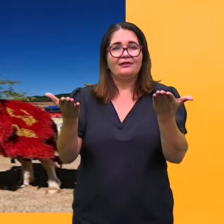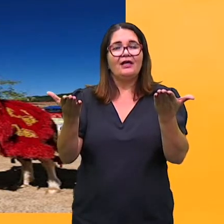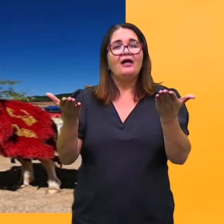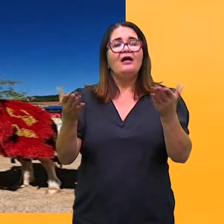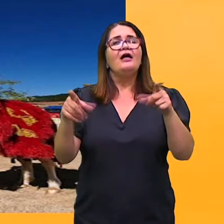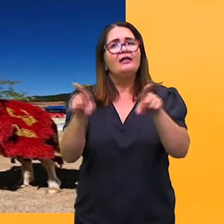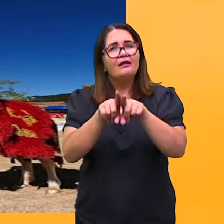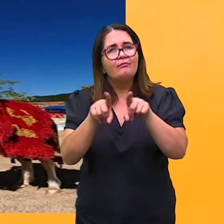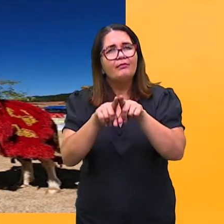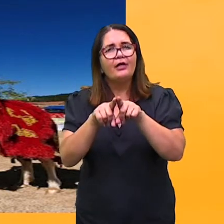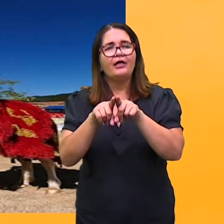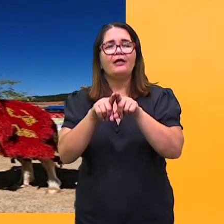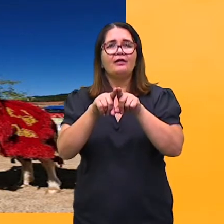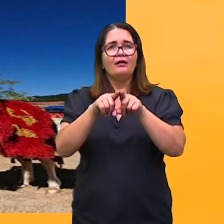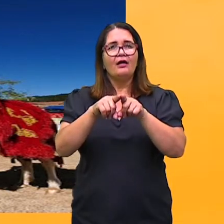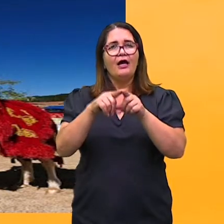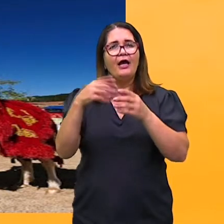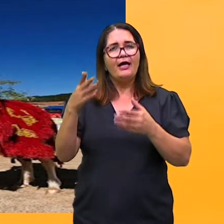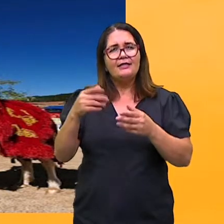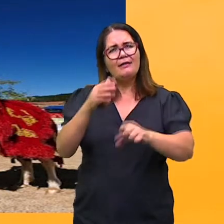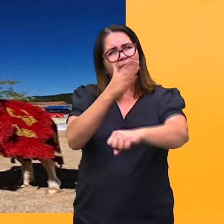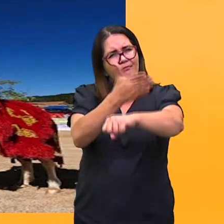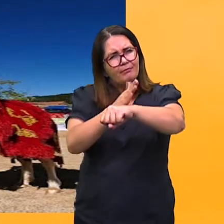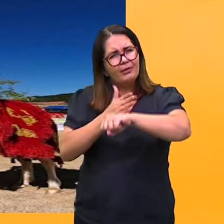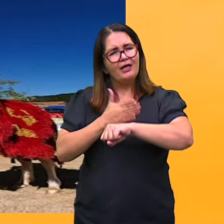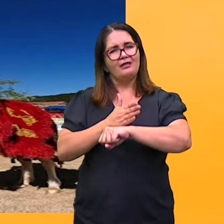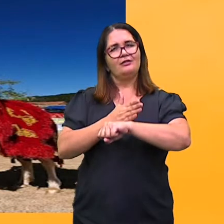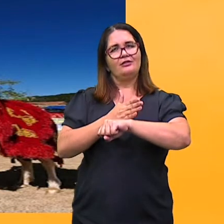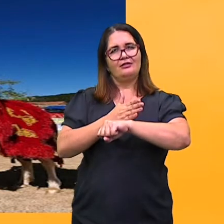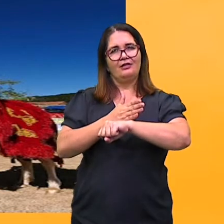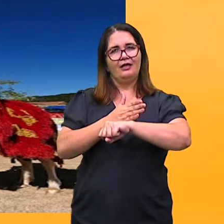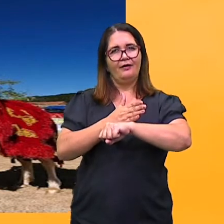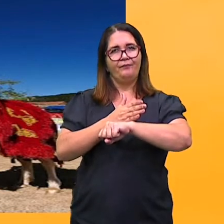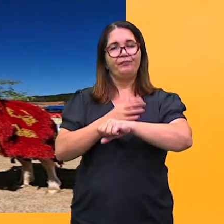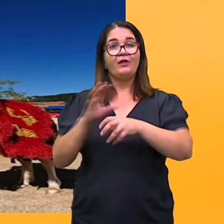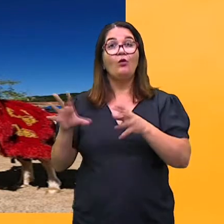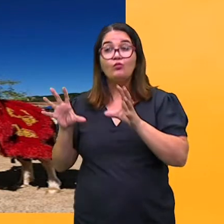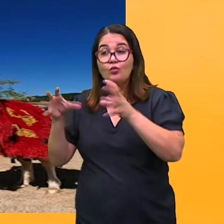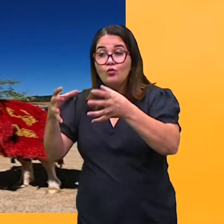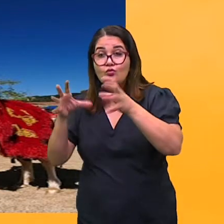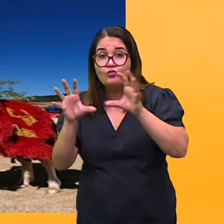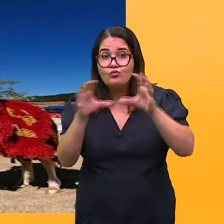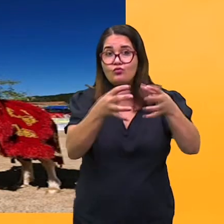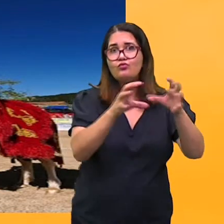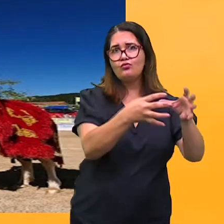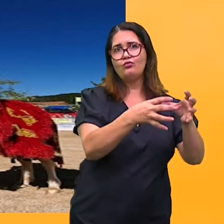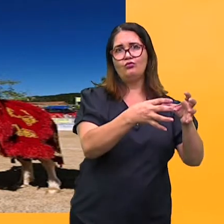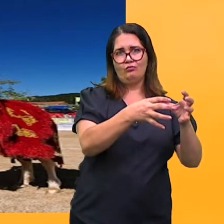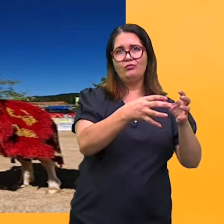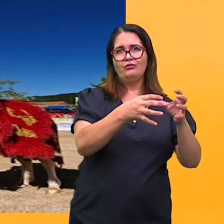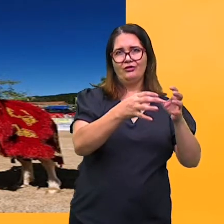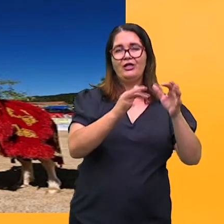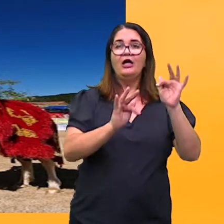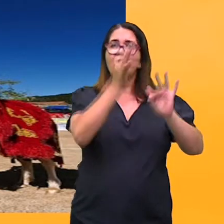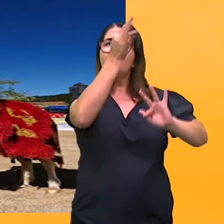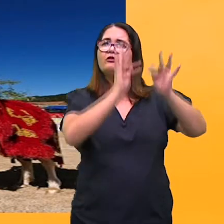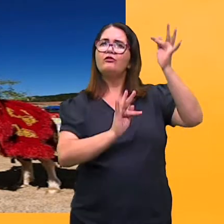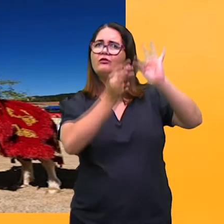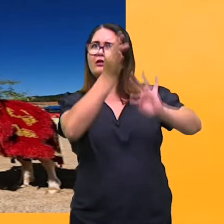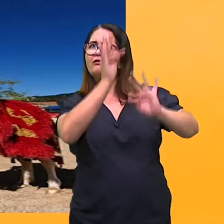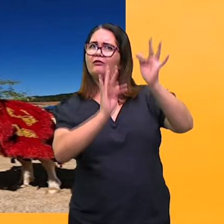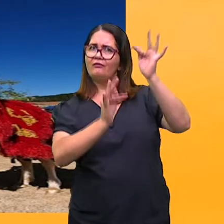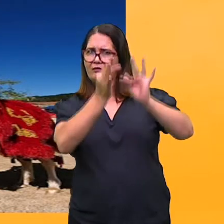cavalhada, ela ingressa no campo todos os grupos folclóricos da festa do divino e fazem a